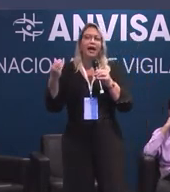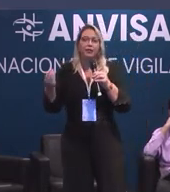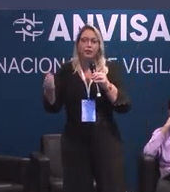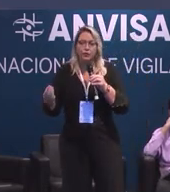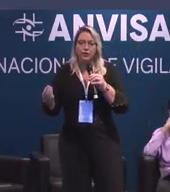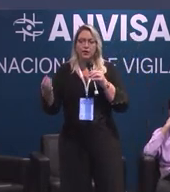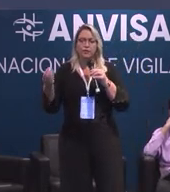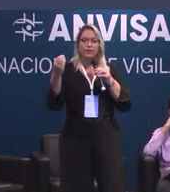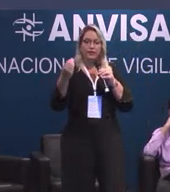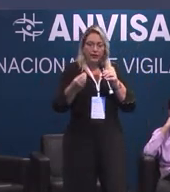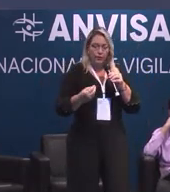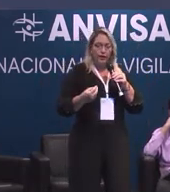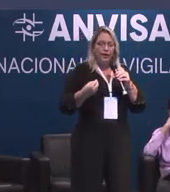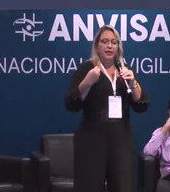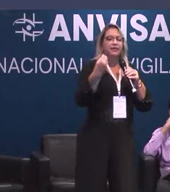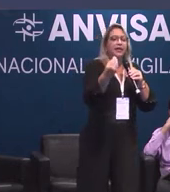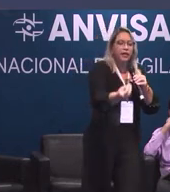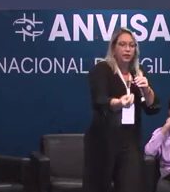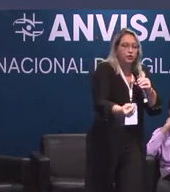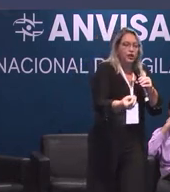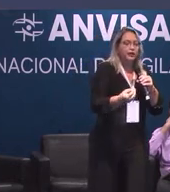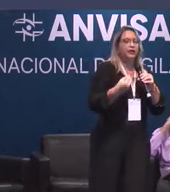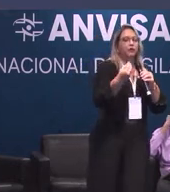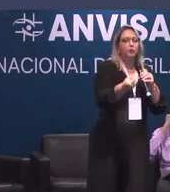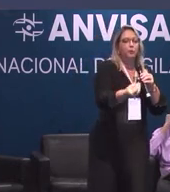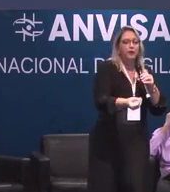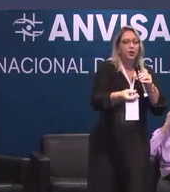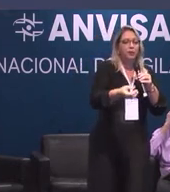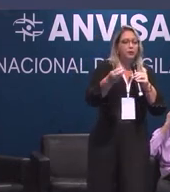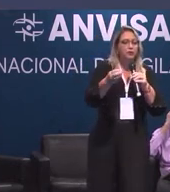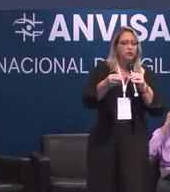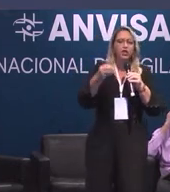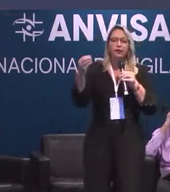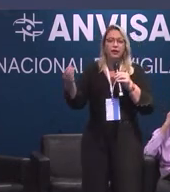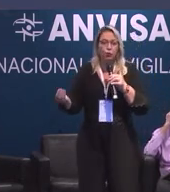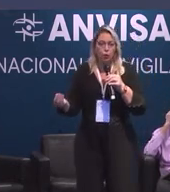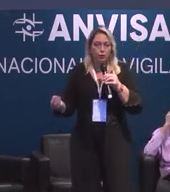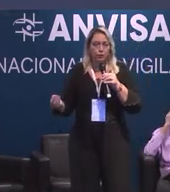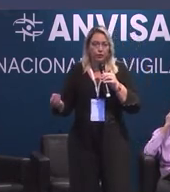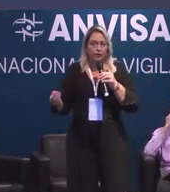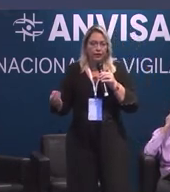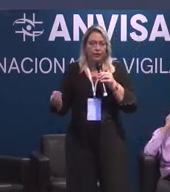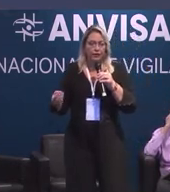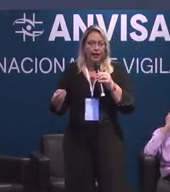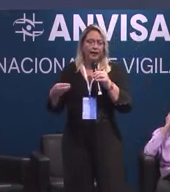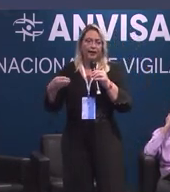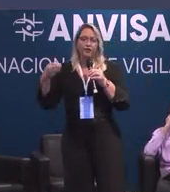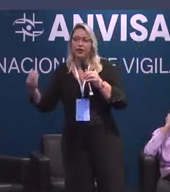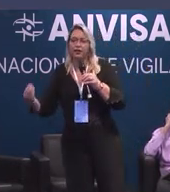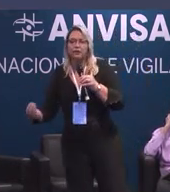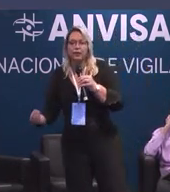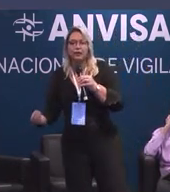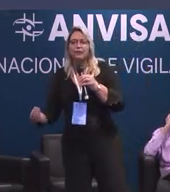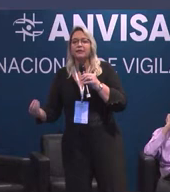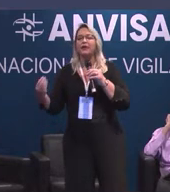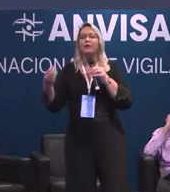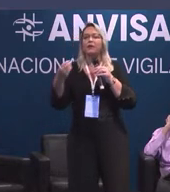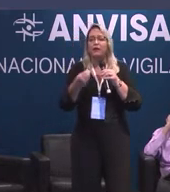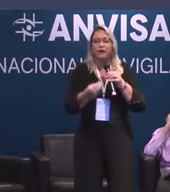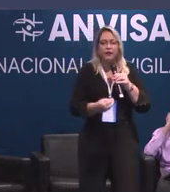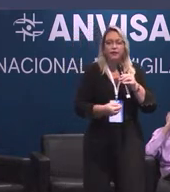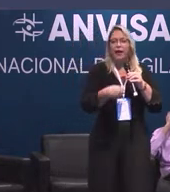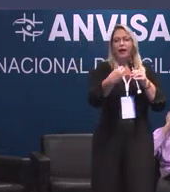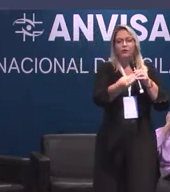atos em que vocês eram inseridos, né, dentro do planejamento, isso já tinha no código, né? Era referendado na CIB